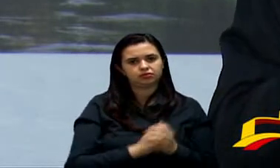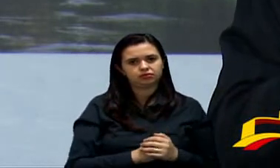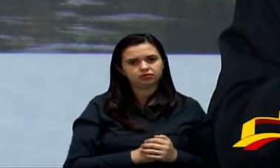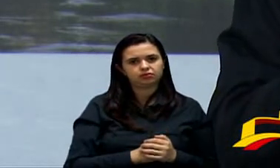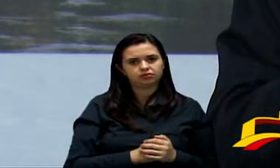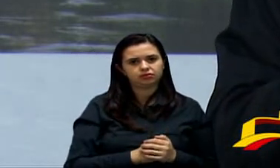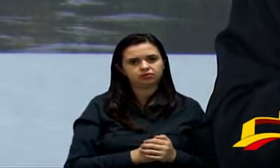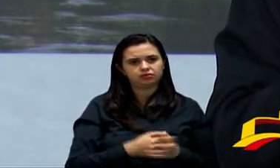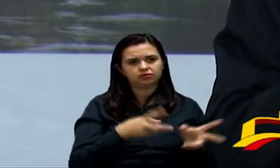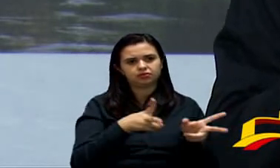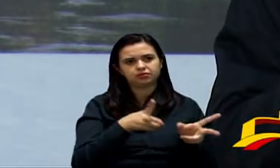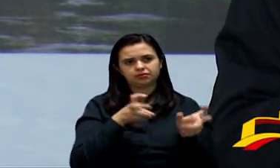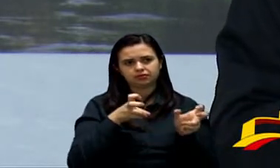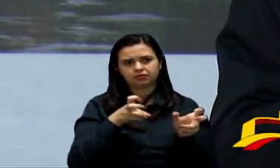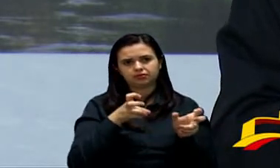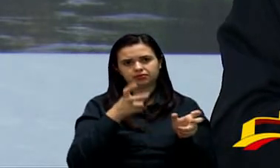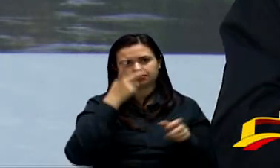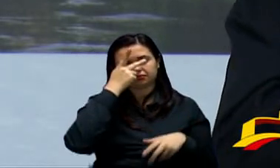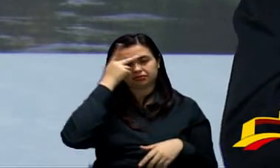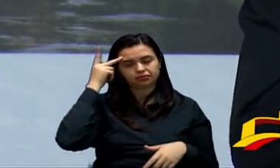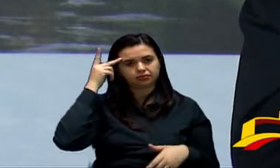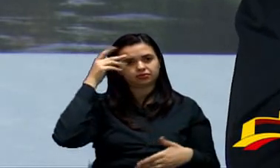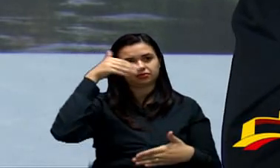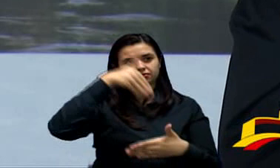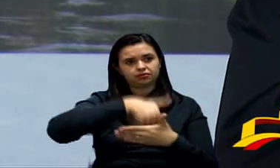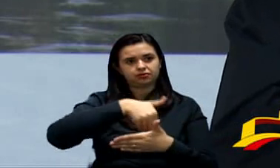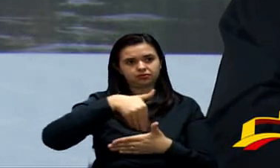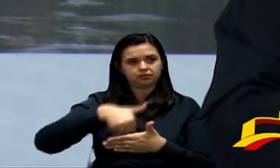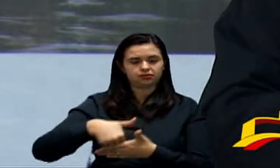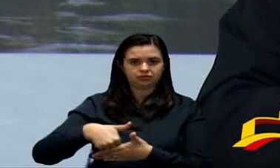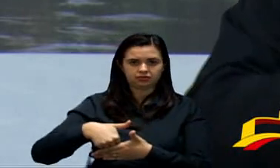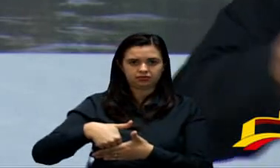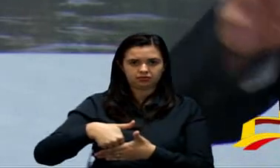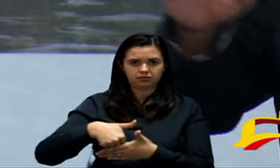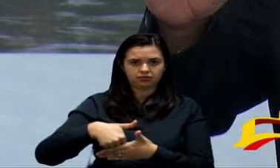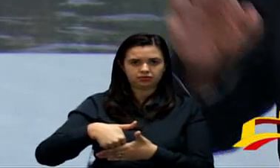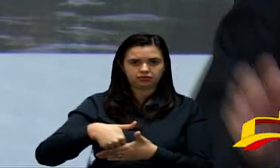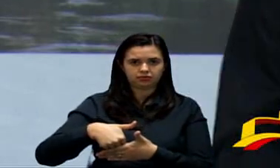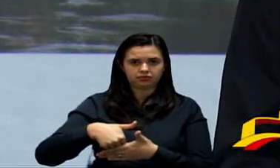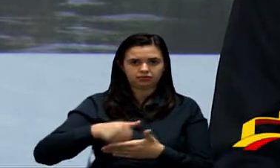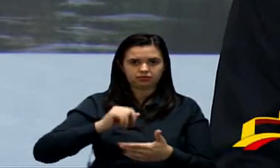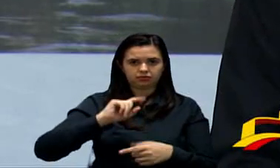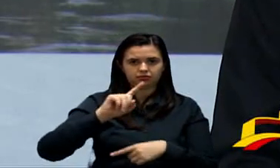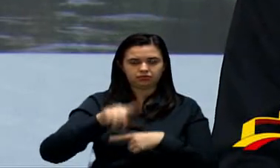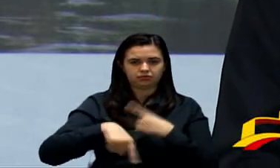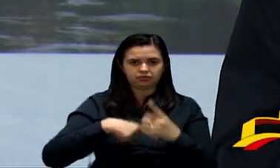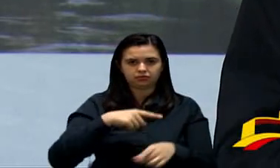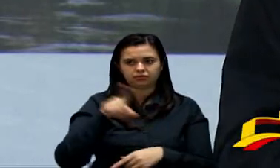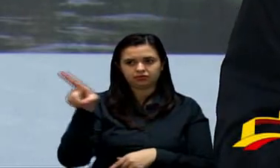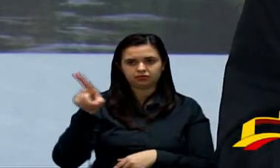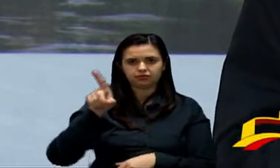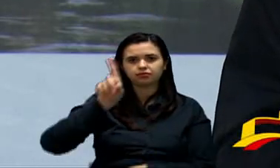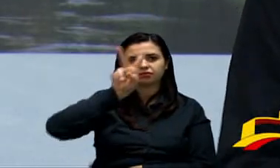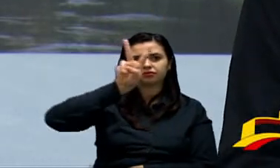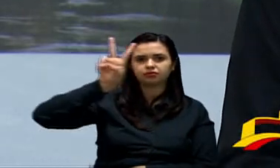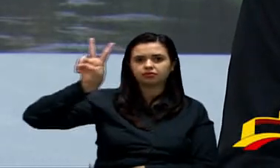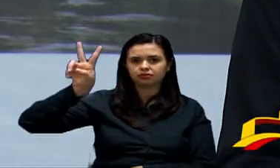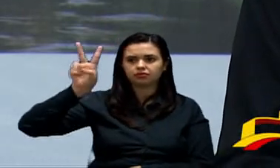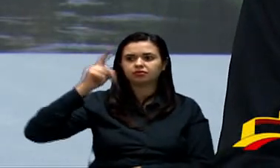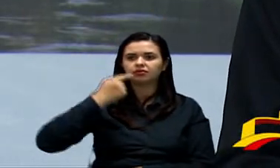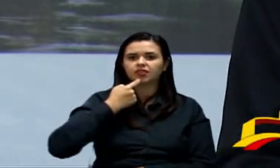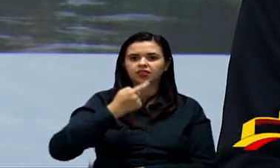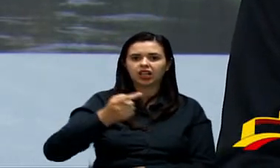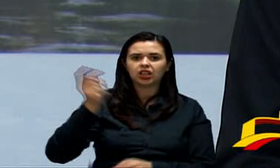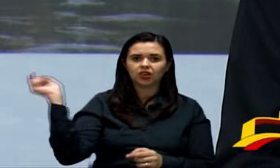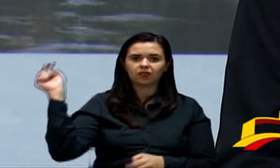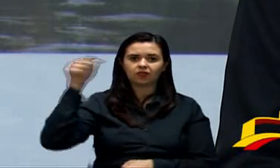foi eleito, mas ele não teve coragem de falar isso lá na campanha, que ele vinha aqui só para defender a esquerda. Se ele tivesse falado, com certeza não teria